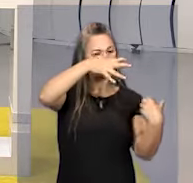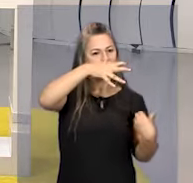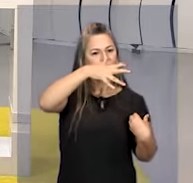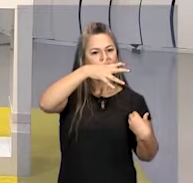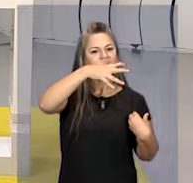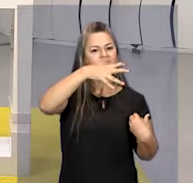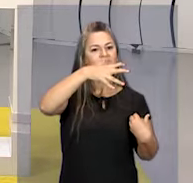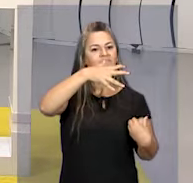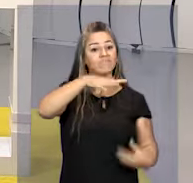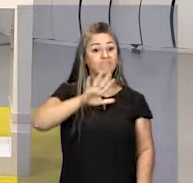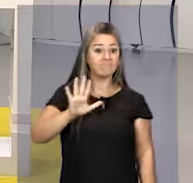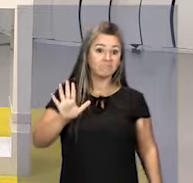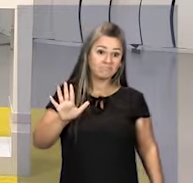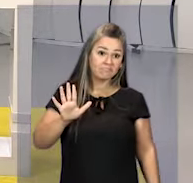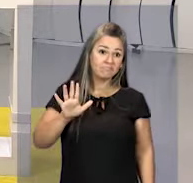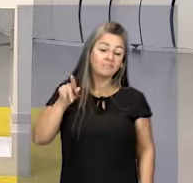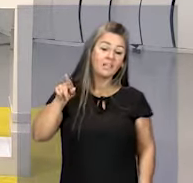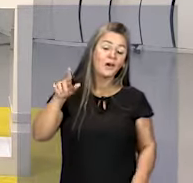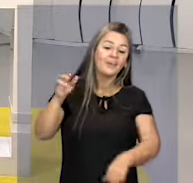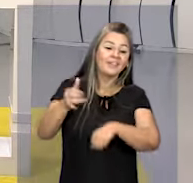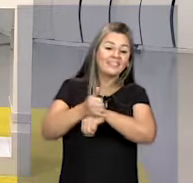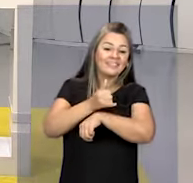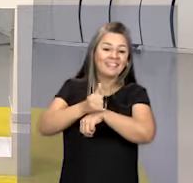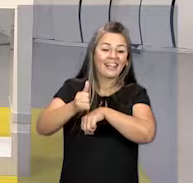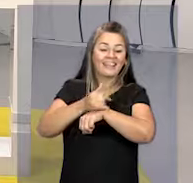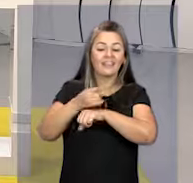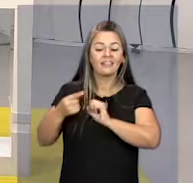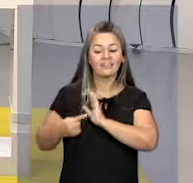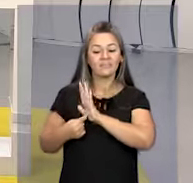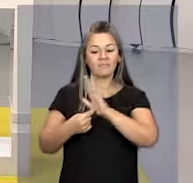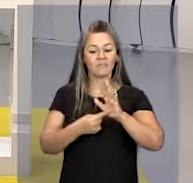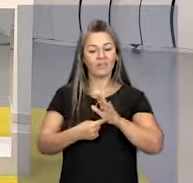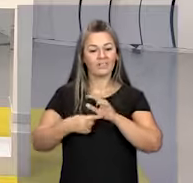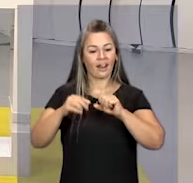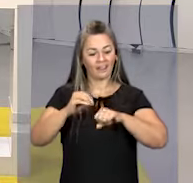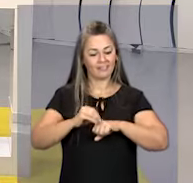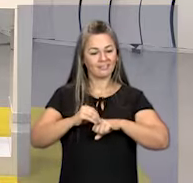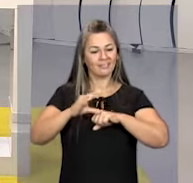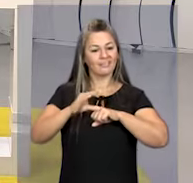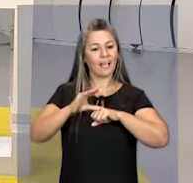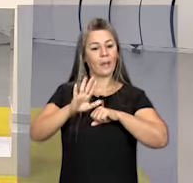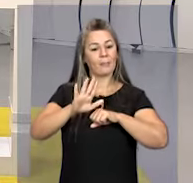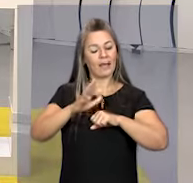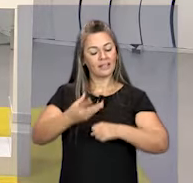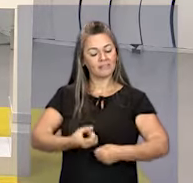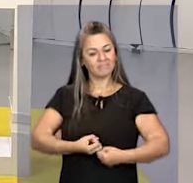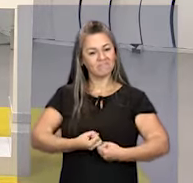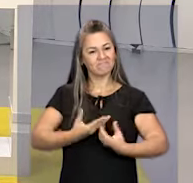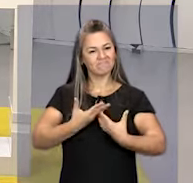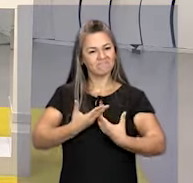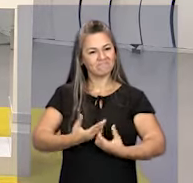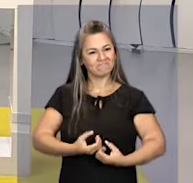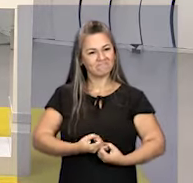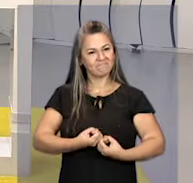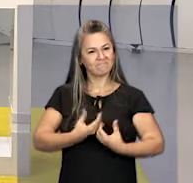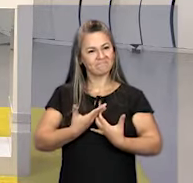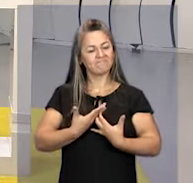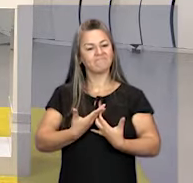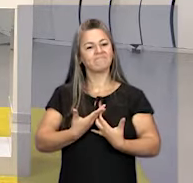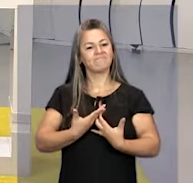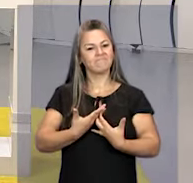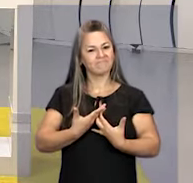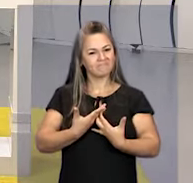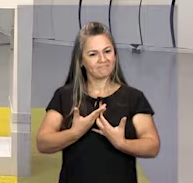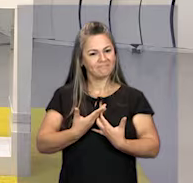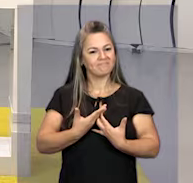são formas de apresentar um conhecimento mais poéticas, mais... É